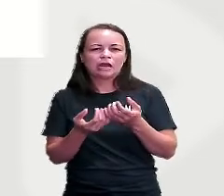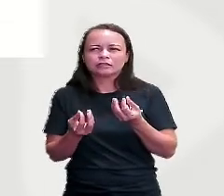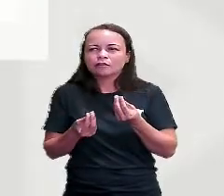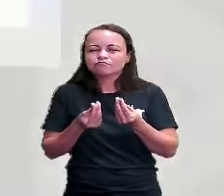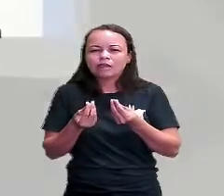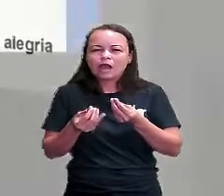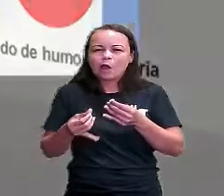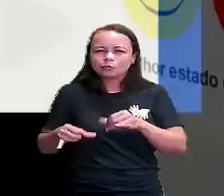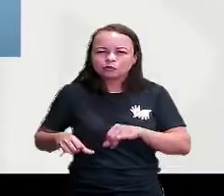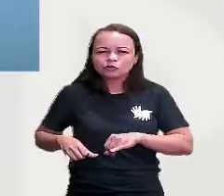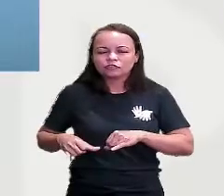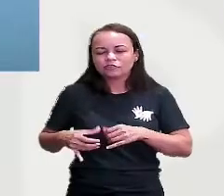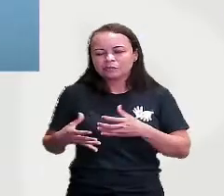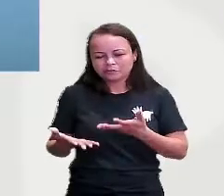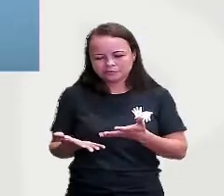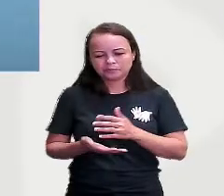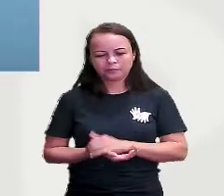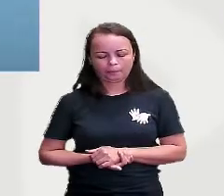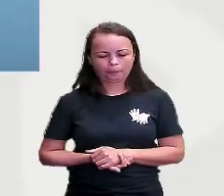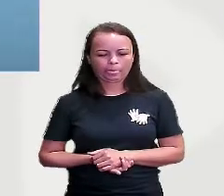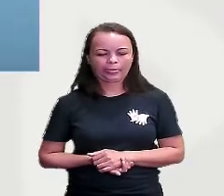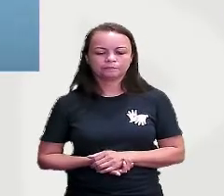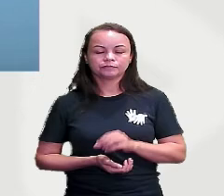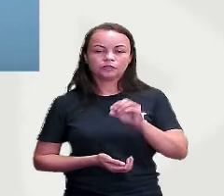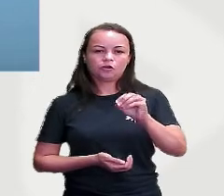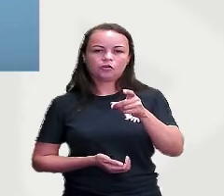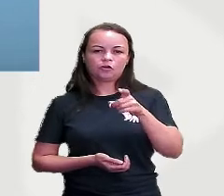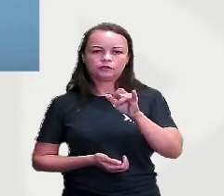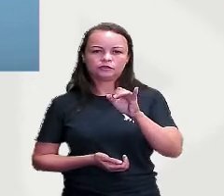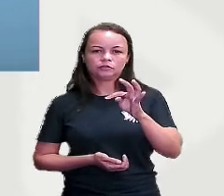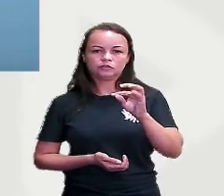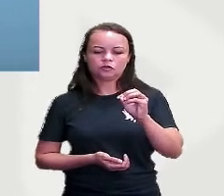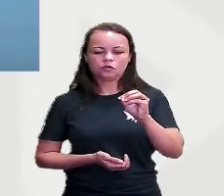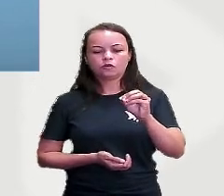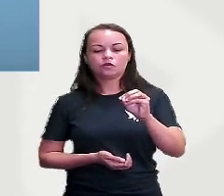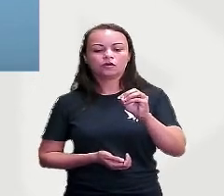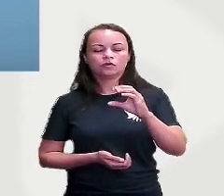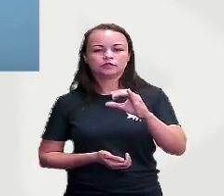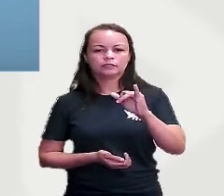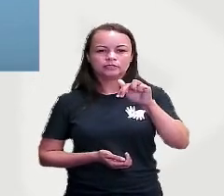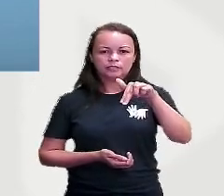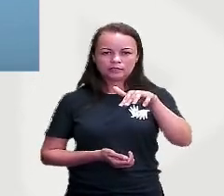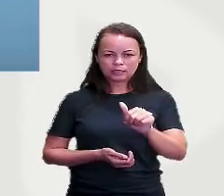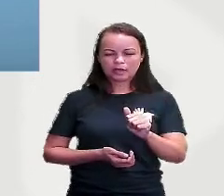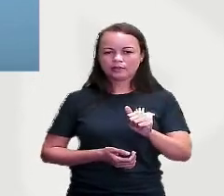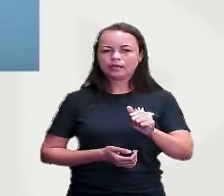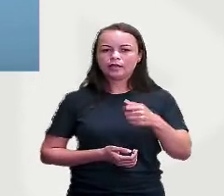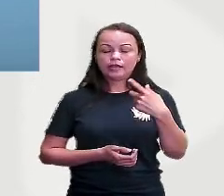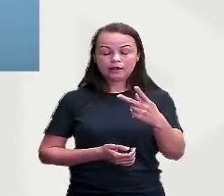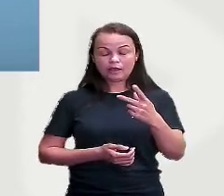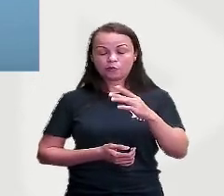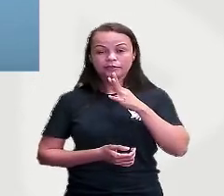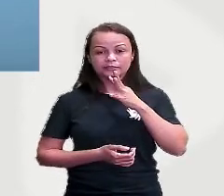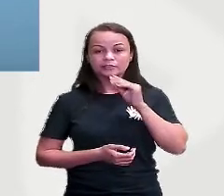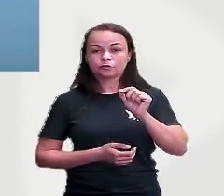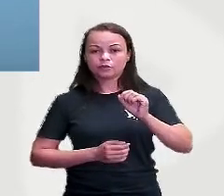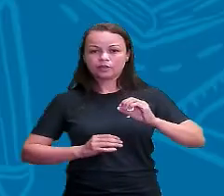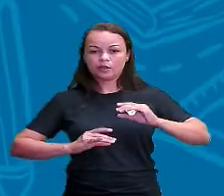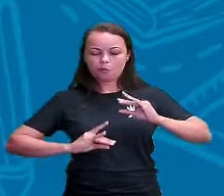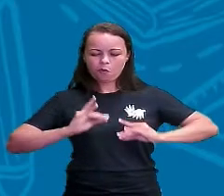né? A angústia da dor. A ocitocina, ela é conhecida como o hormônio do amor. Mas volta aqui